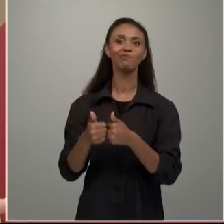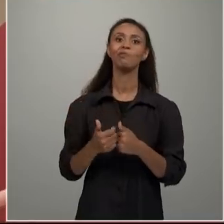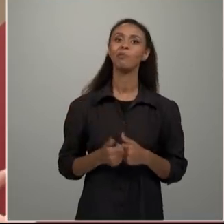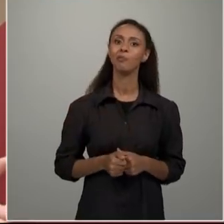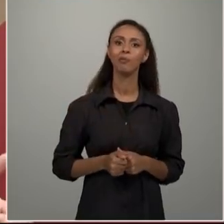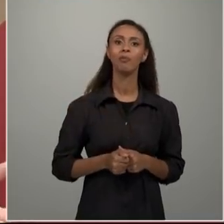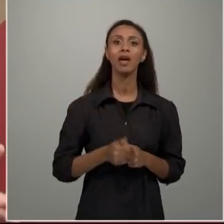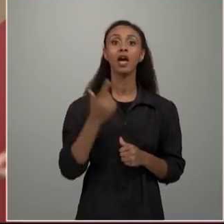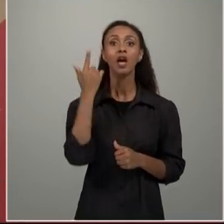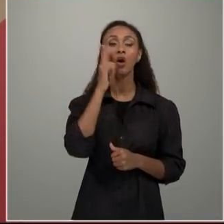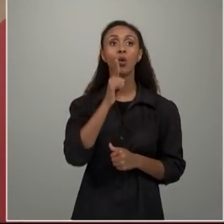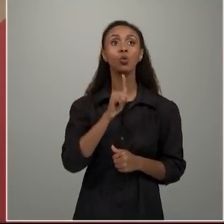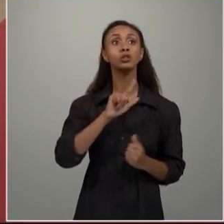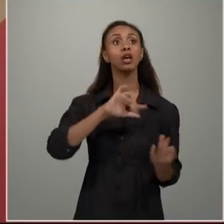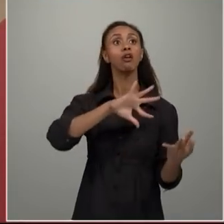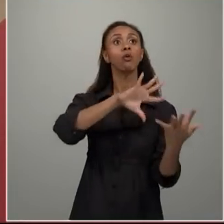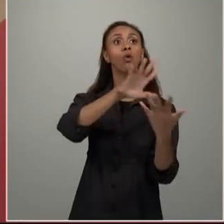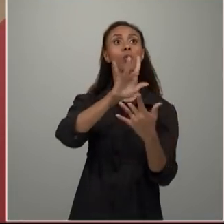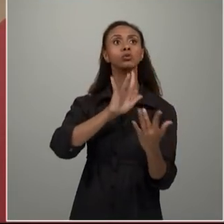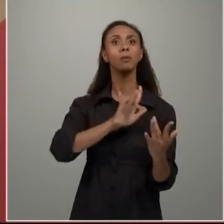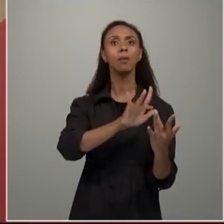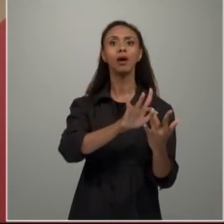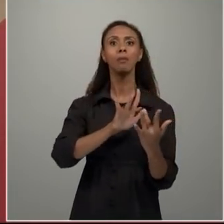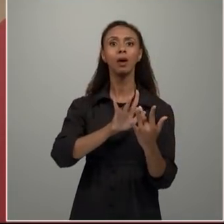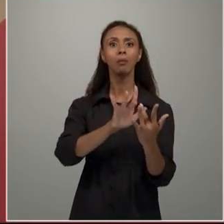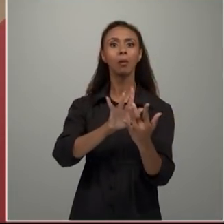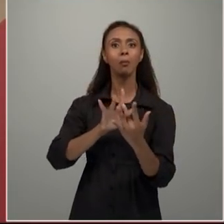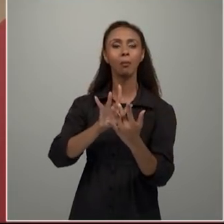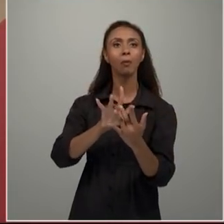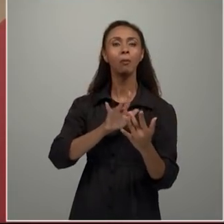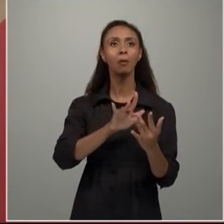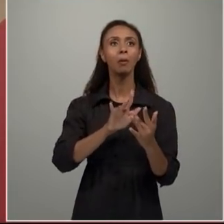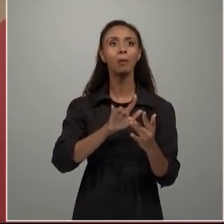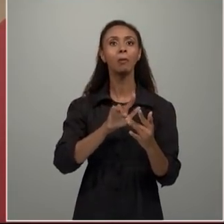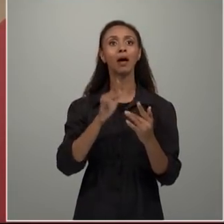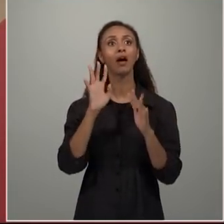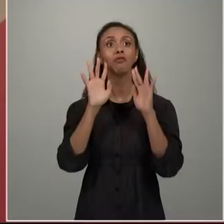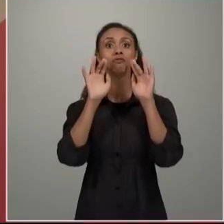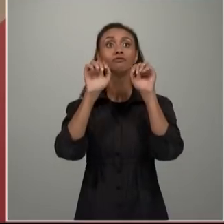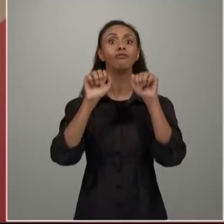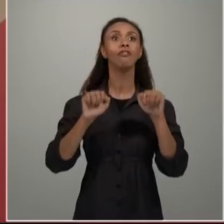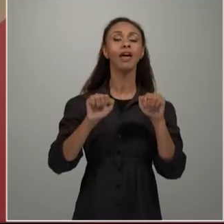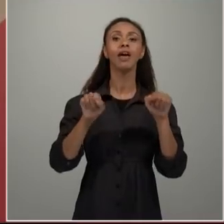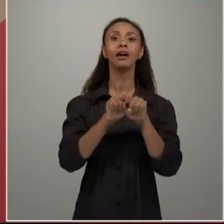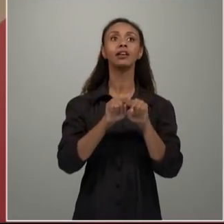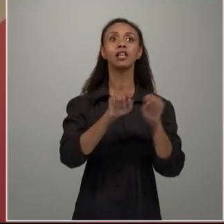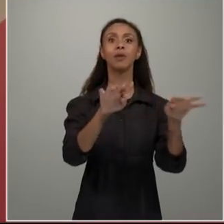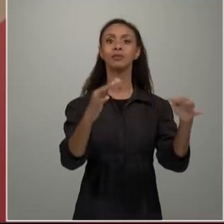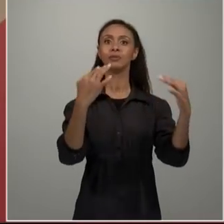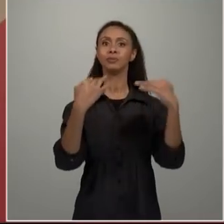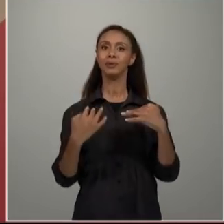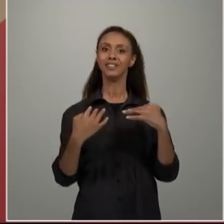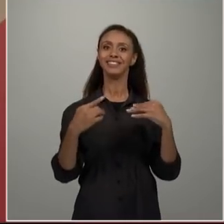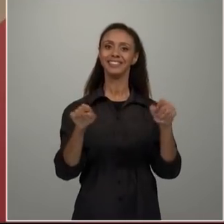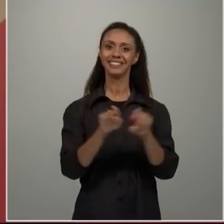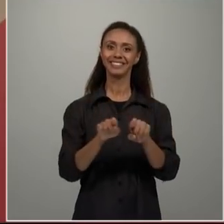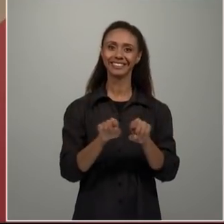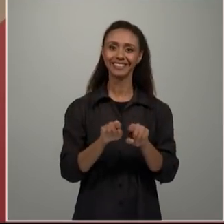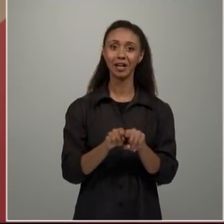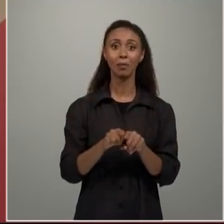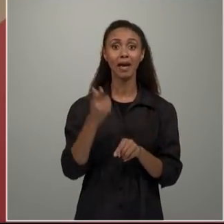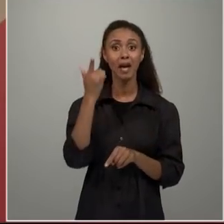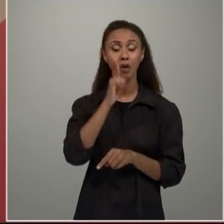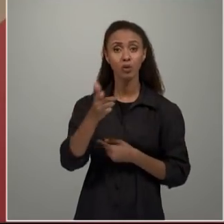mundo internacional que você consiga ver e ser visto que a língua seja uma porta de acesso para